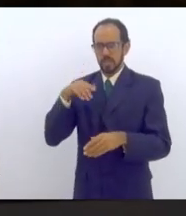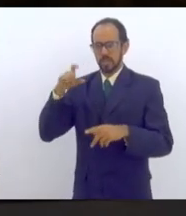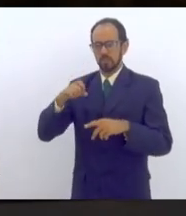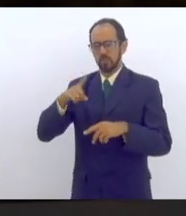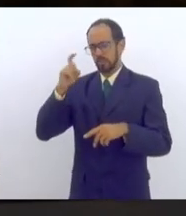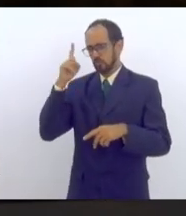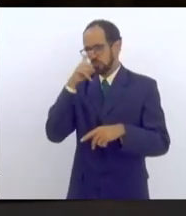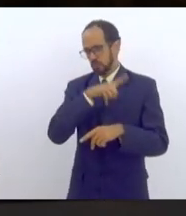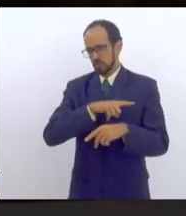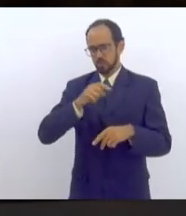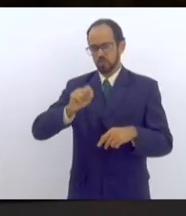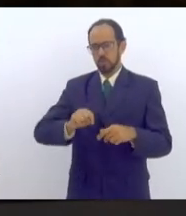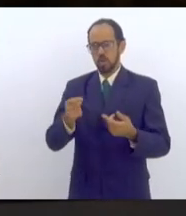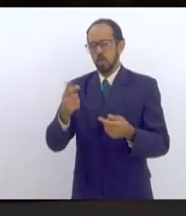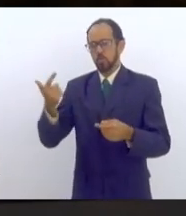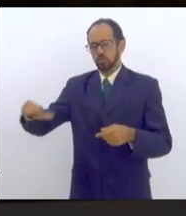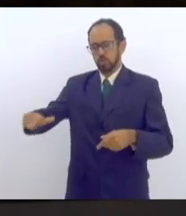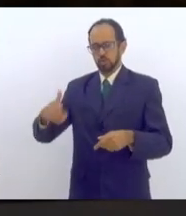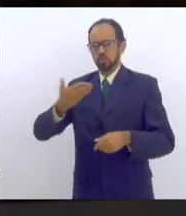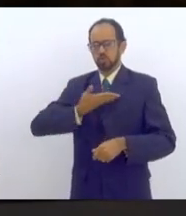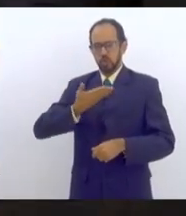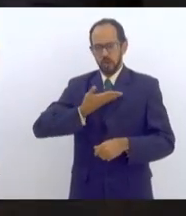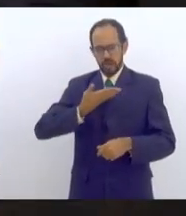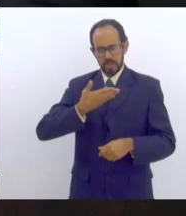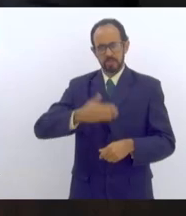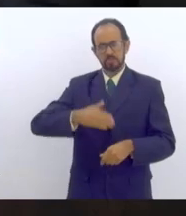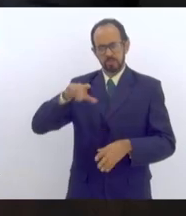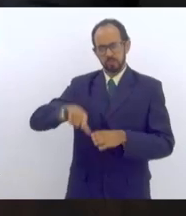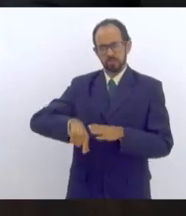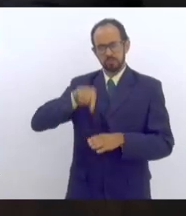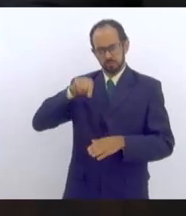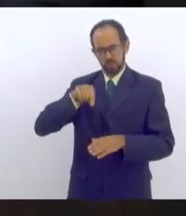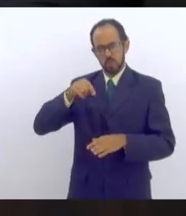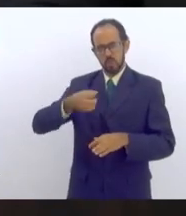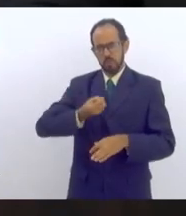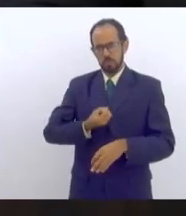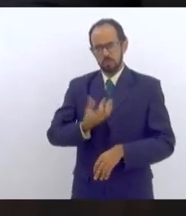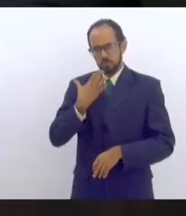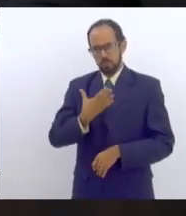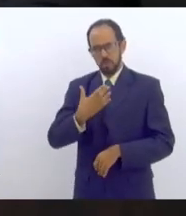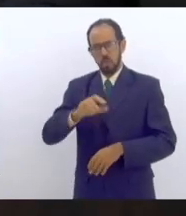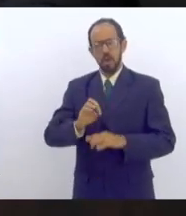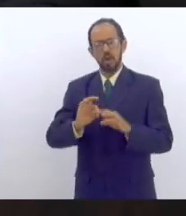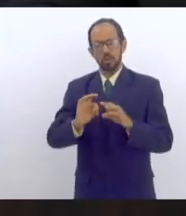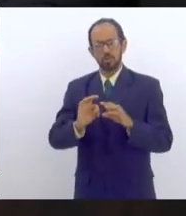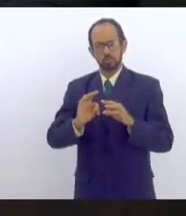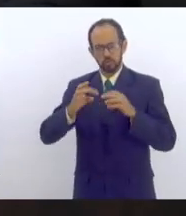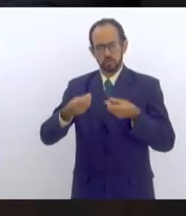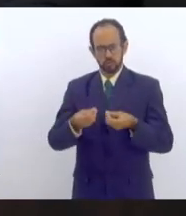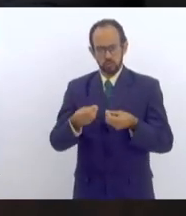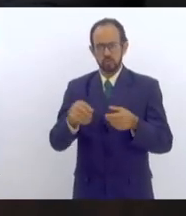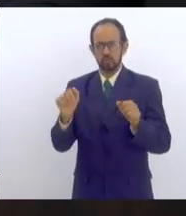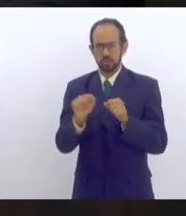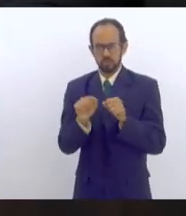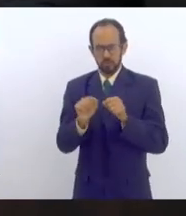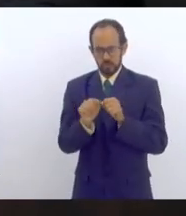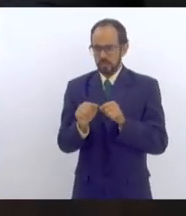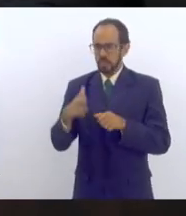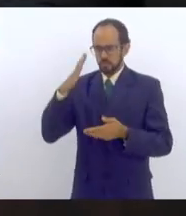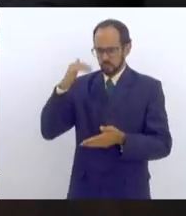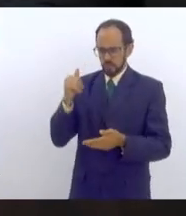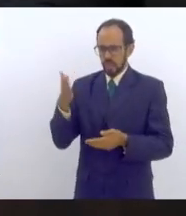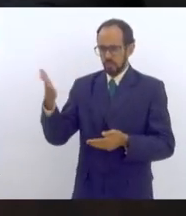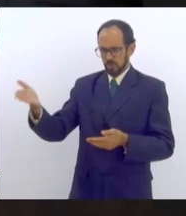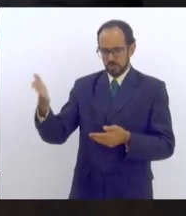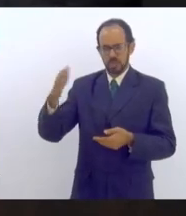pares souberam, fizeram uma boa escolha, tenho certeza, aquilo que é apropriado para essa casa. Sei que Vossa Excelência vai